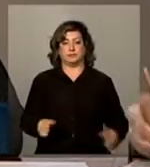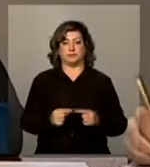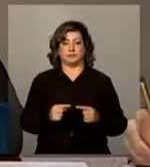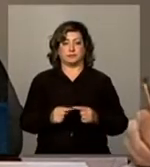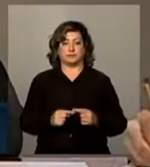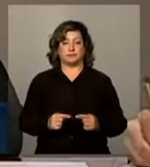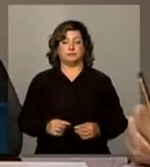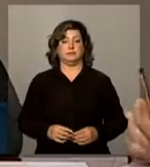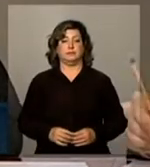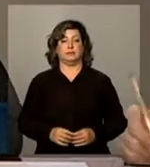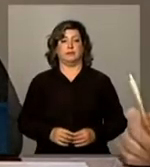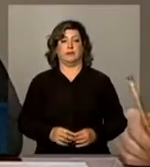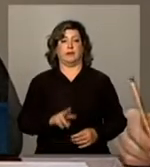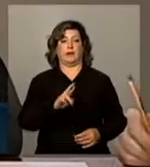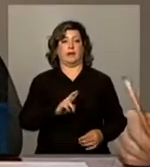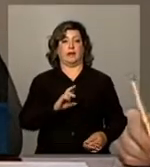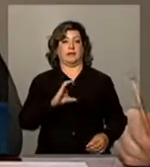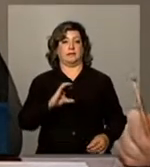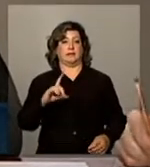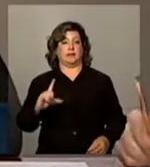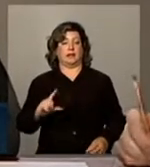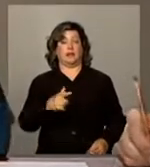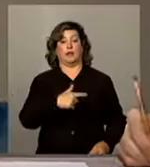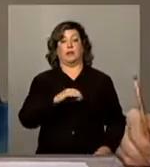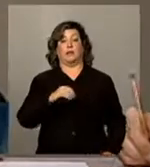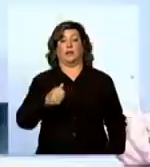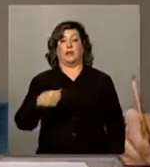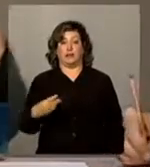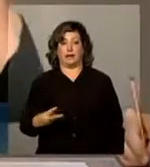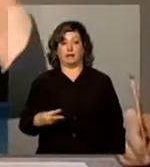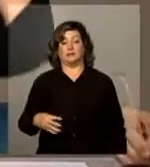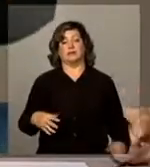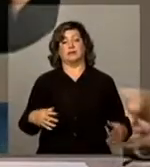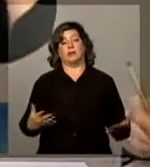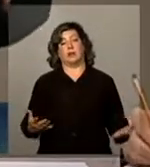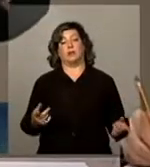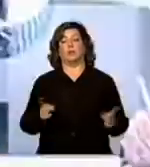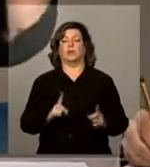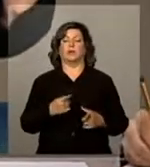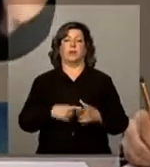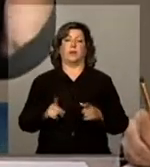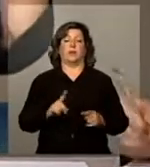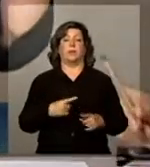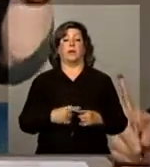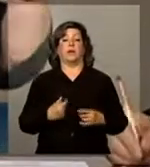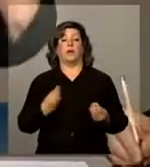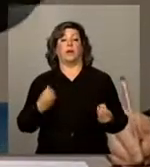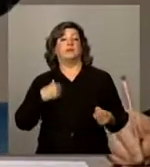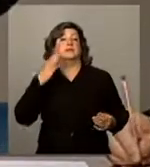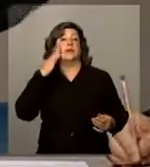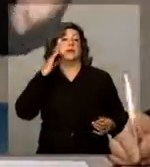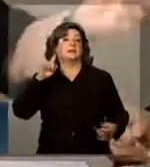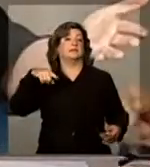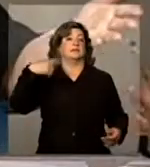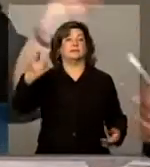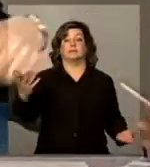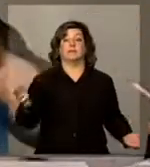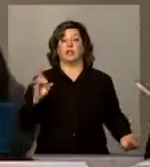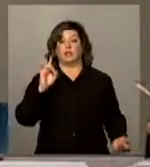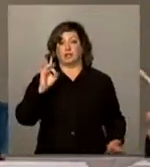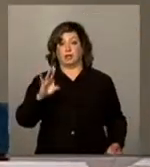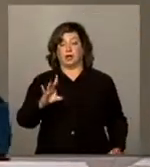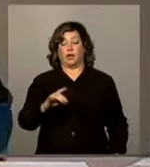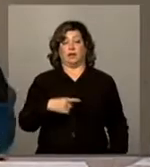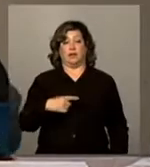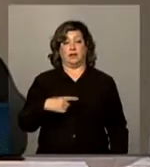à RCL de 2013. Para não dar problema, porque como é que eu vou saber quanto vai ser a RCL de 2014? Só em janeiro de 2015.